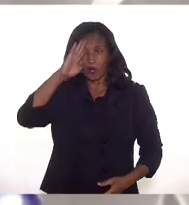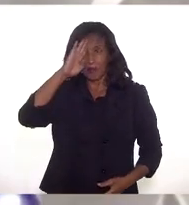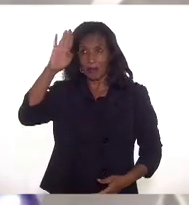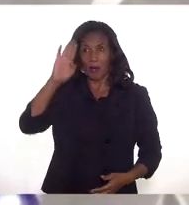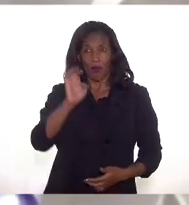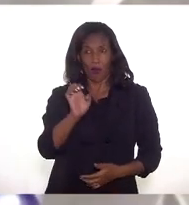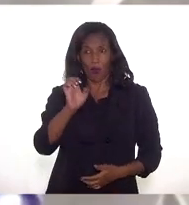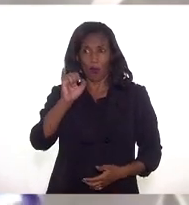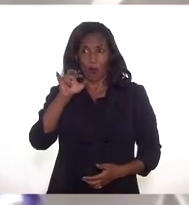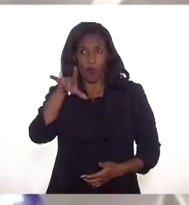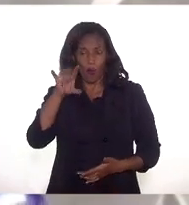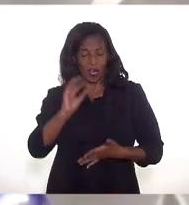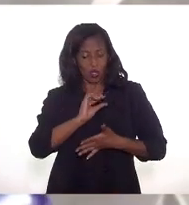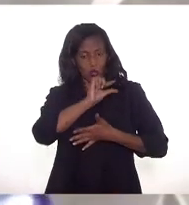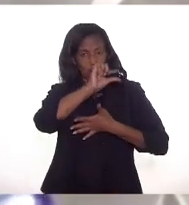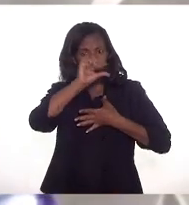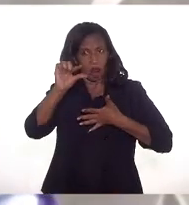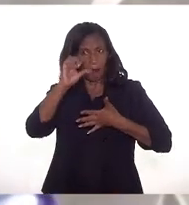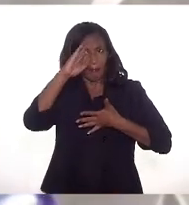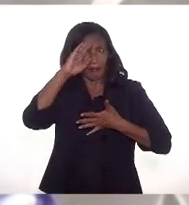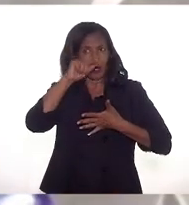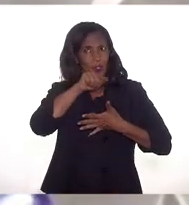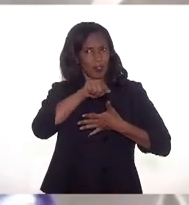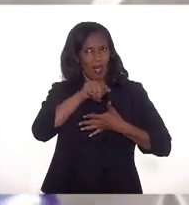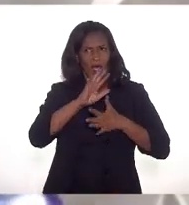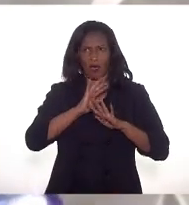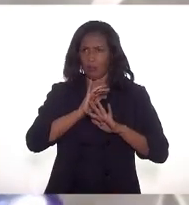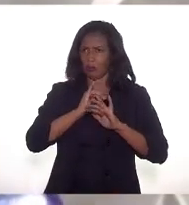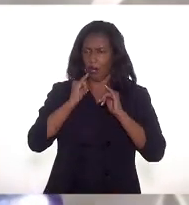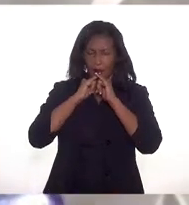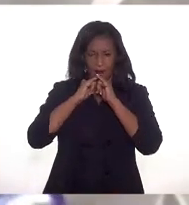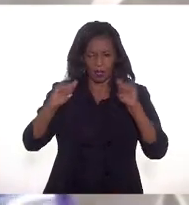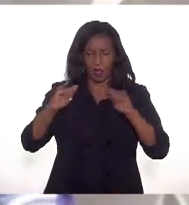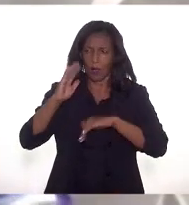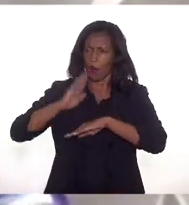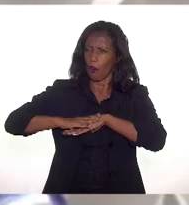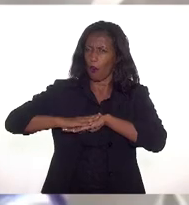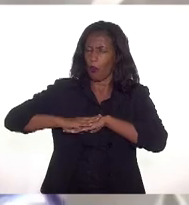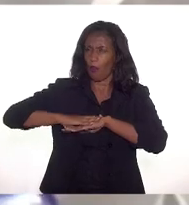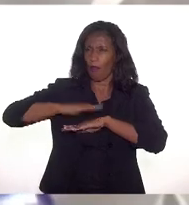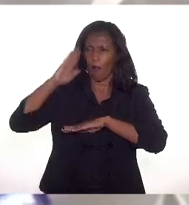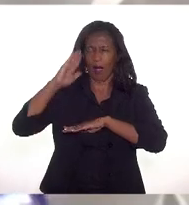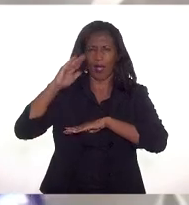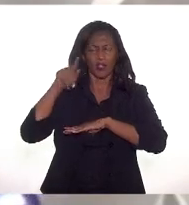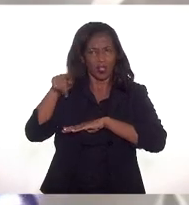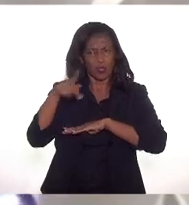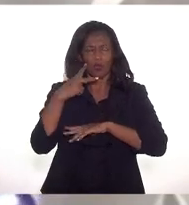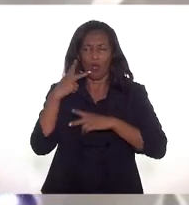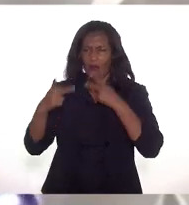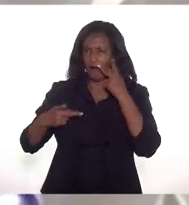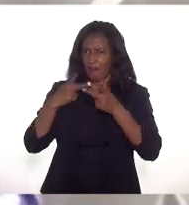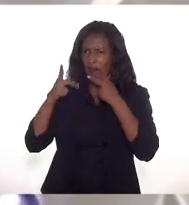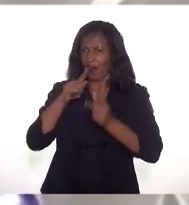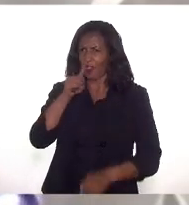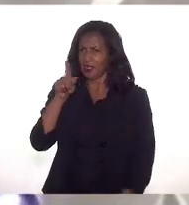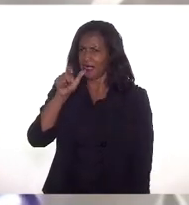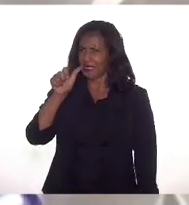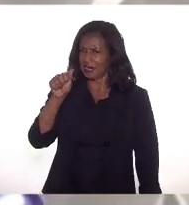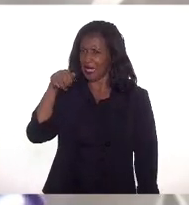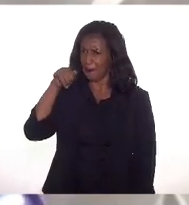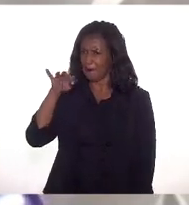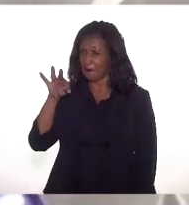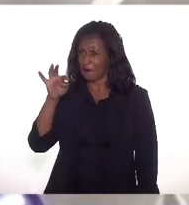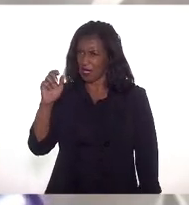continuo insistindo com essa declaração. Só isso. Por mais que... E a sua fala, doutor Zamit, é do próprio